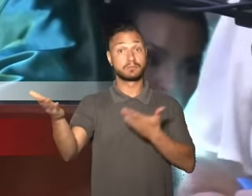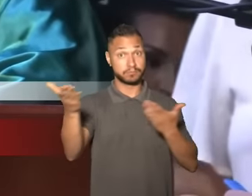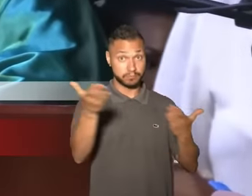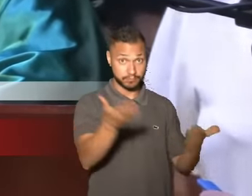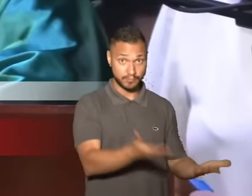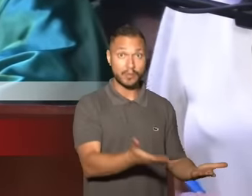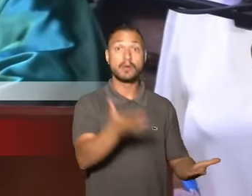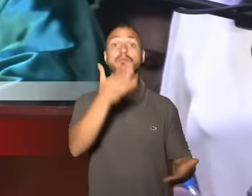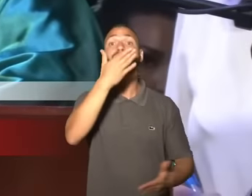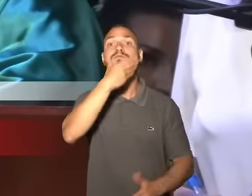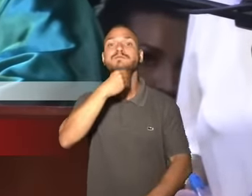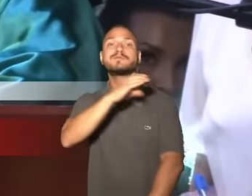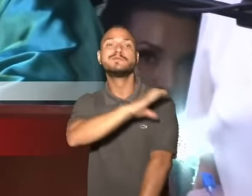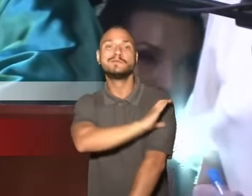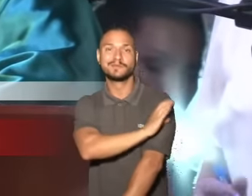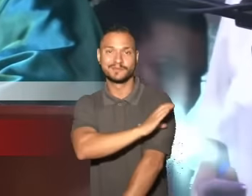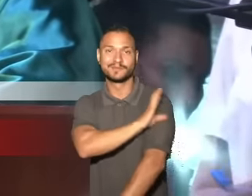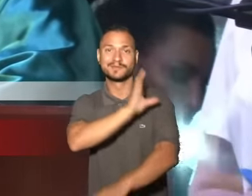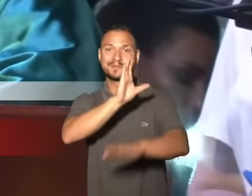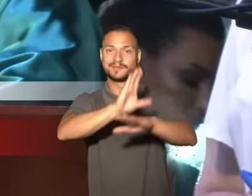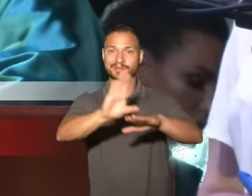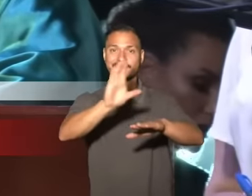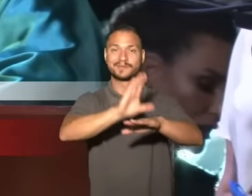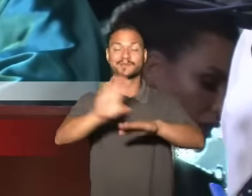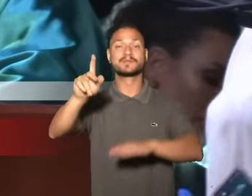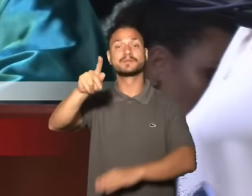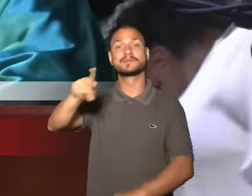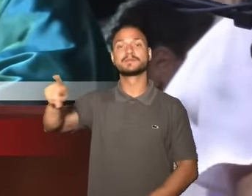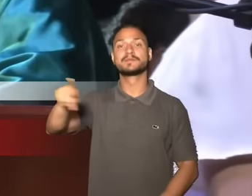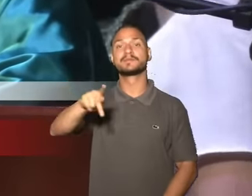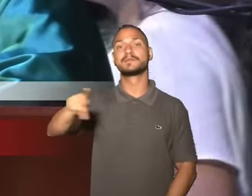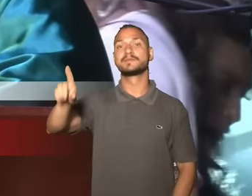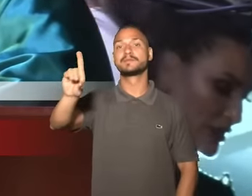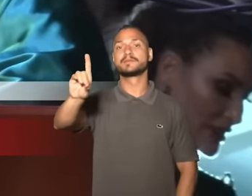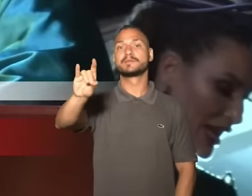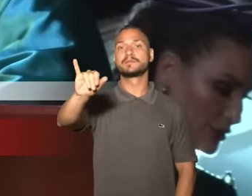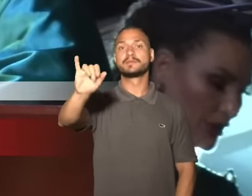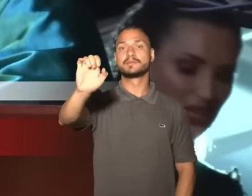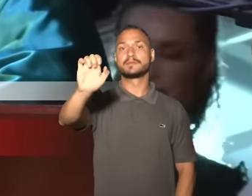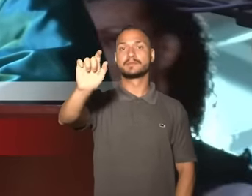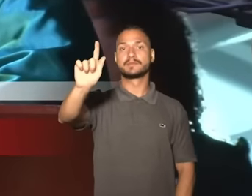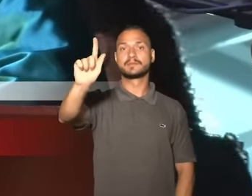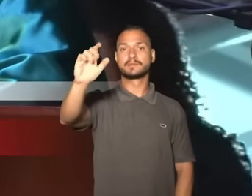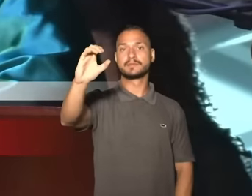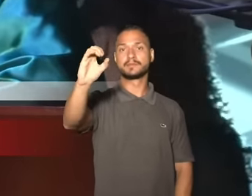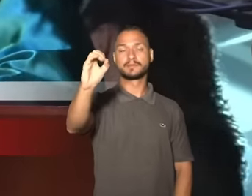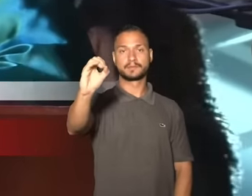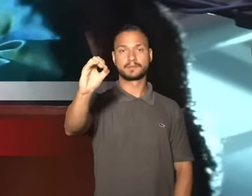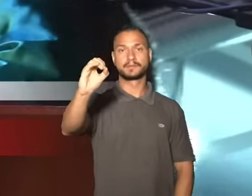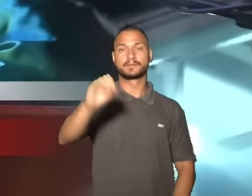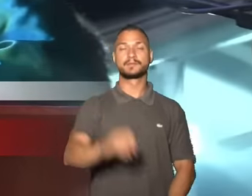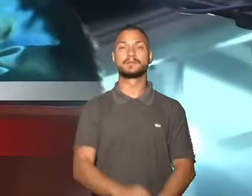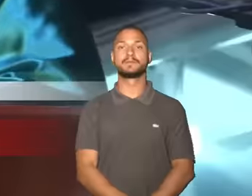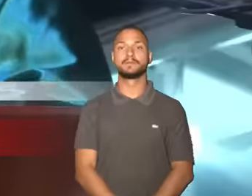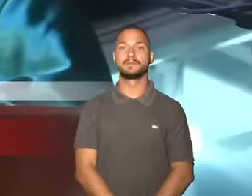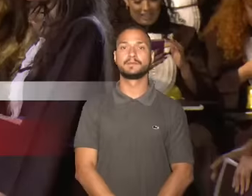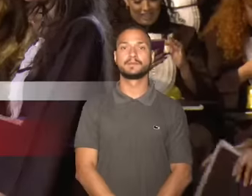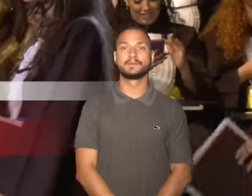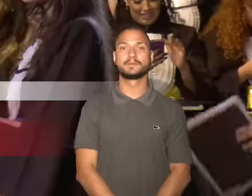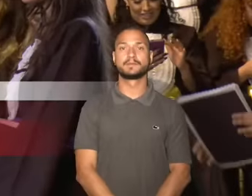Convidamos o coordenador do curso, professor Diego Costa Mendes.